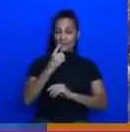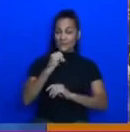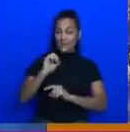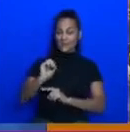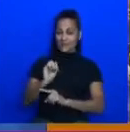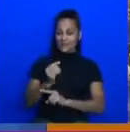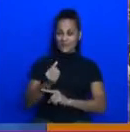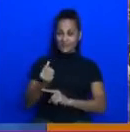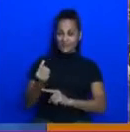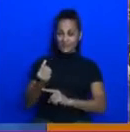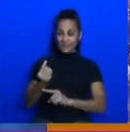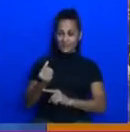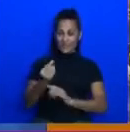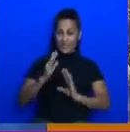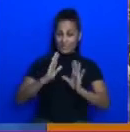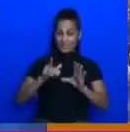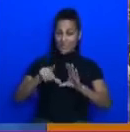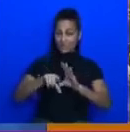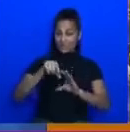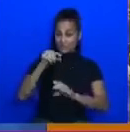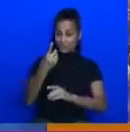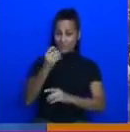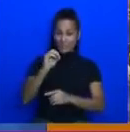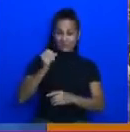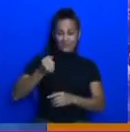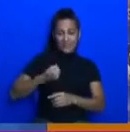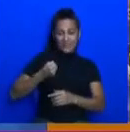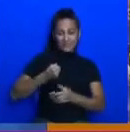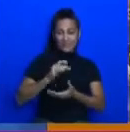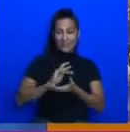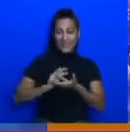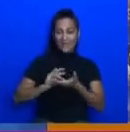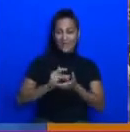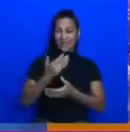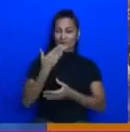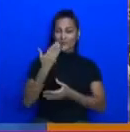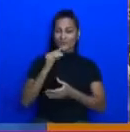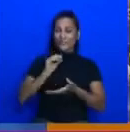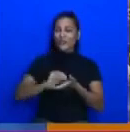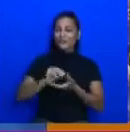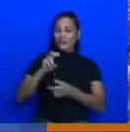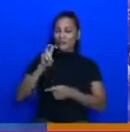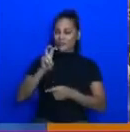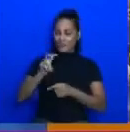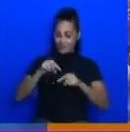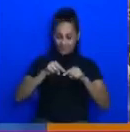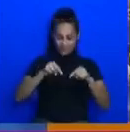Vermelha 01. Já foram sorteados 10 números na Loto Fácil, faltam 5.